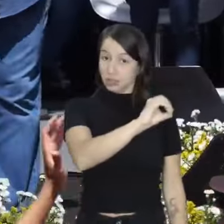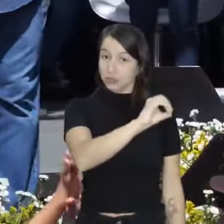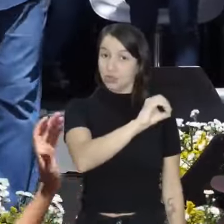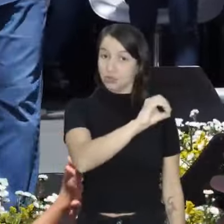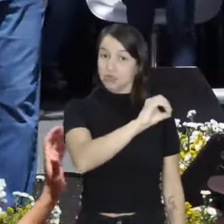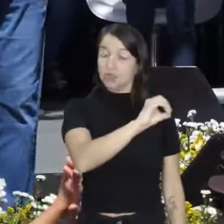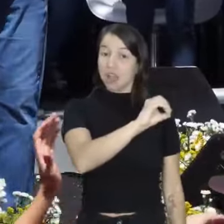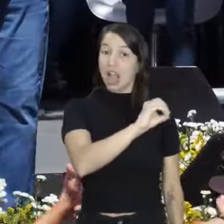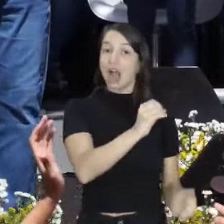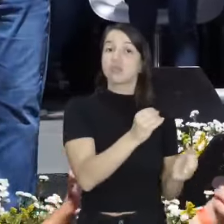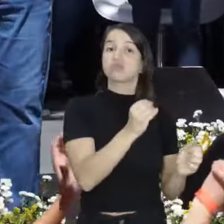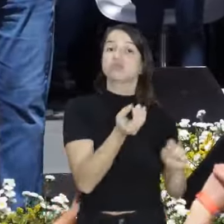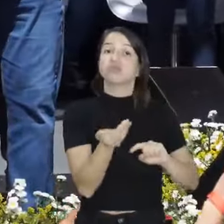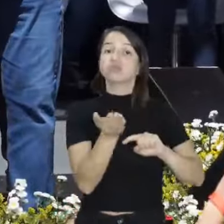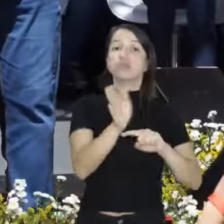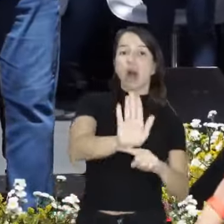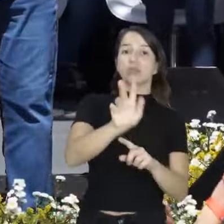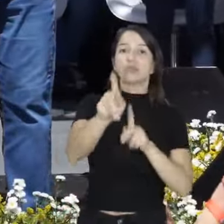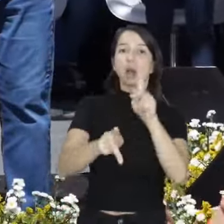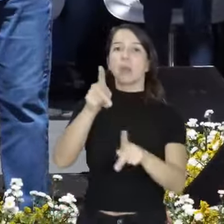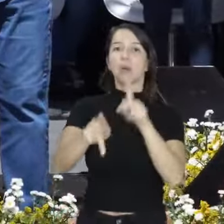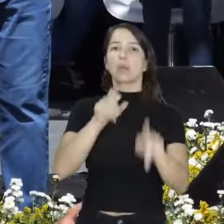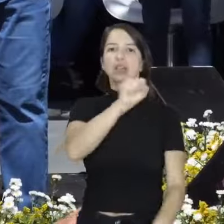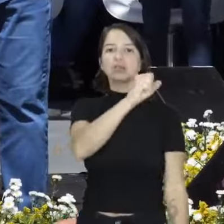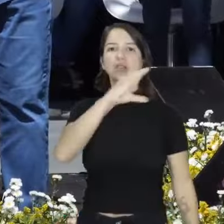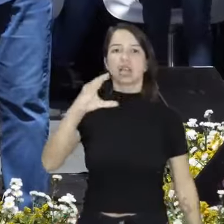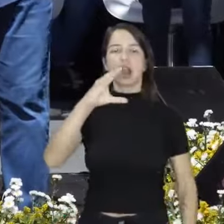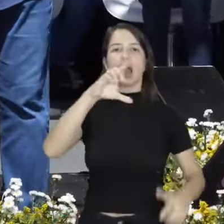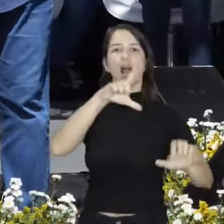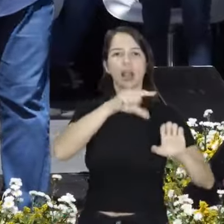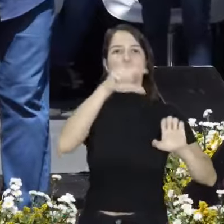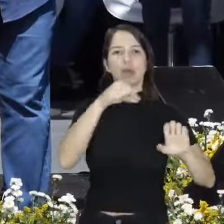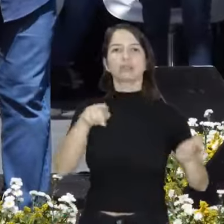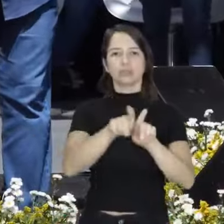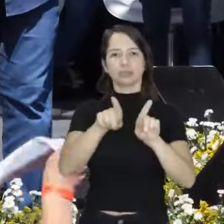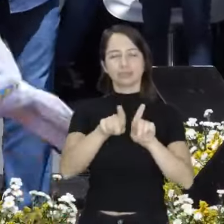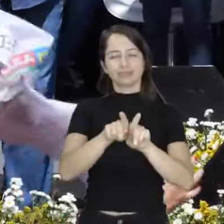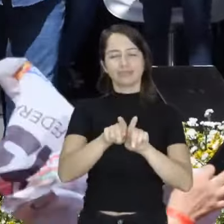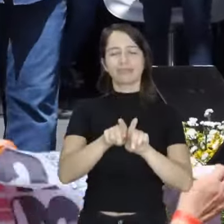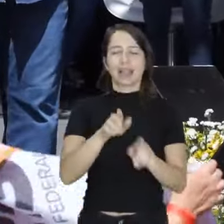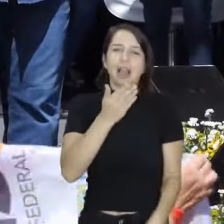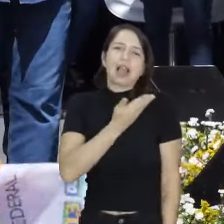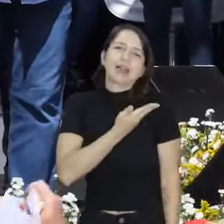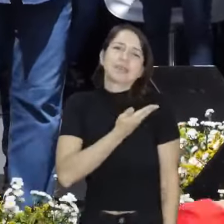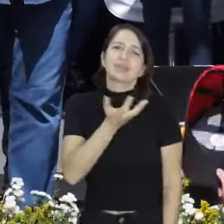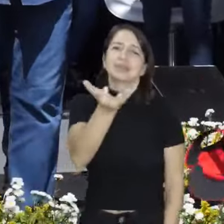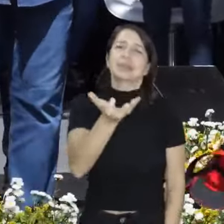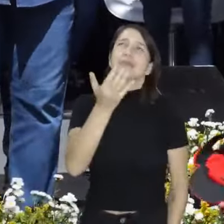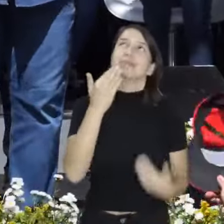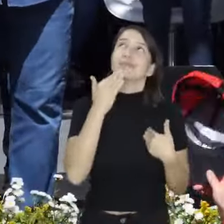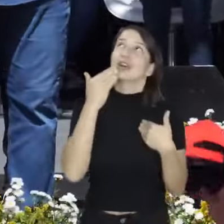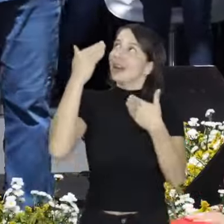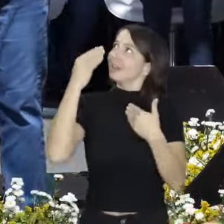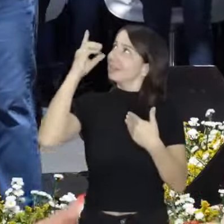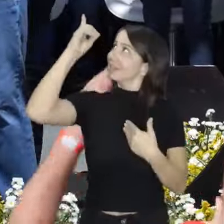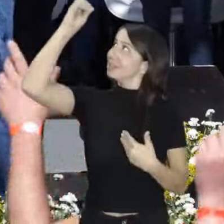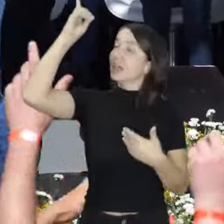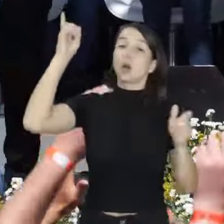companheiros, primeiro, agradecer a Deus por permitir esse dia de hoje.